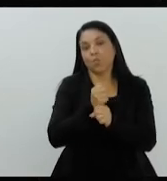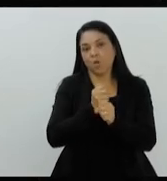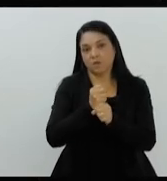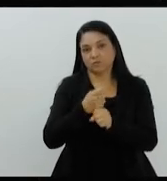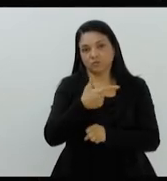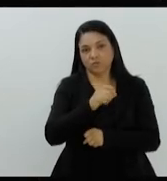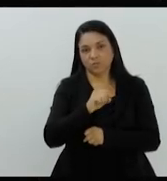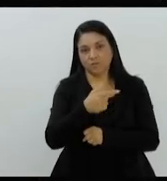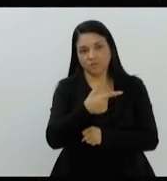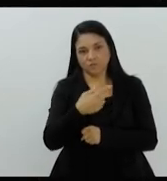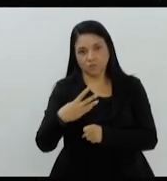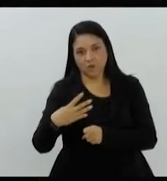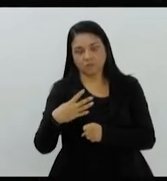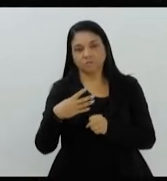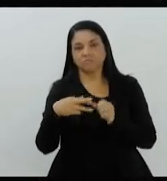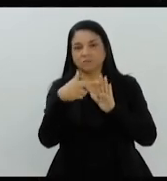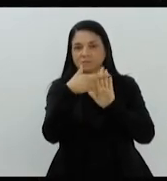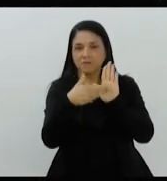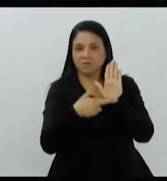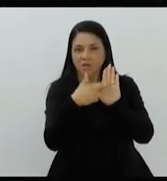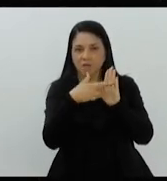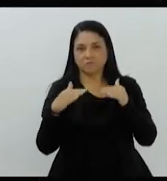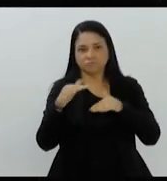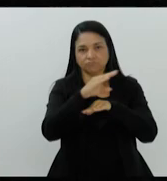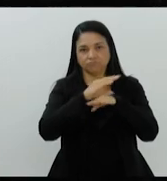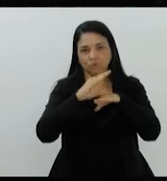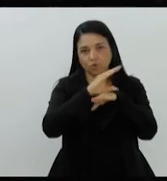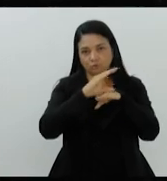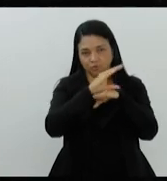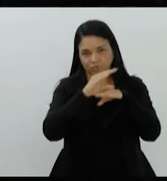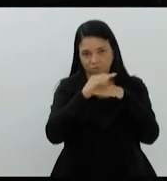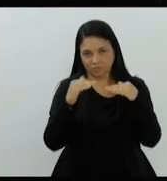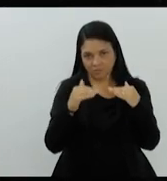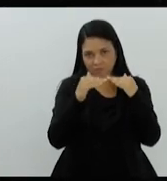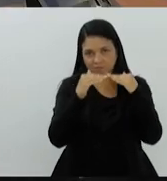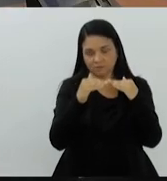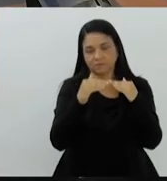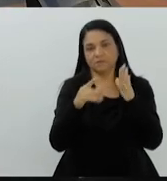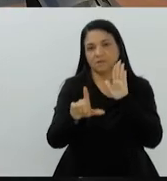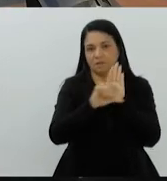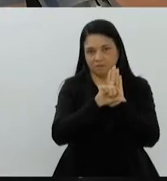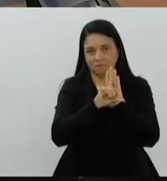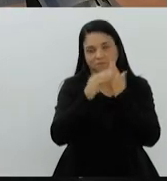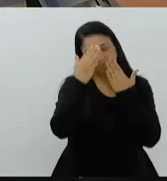parâmetros constitucionais e legais. Muito obrigado, senhora presidente.